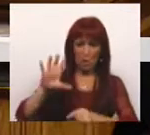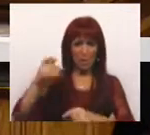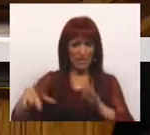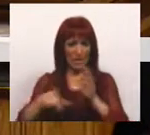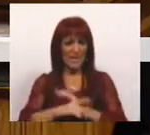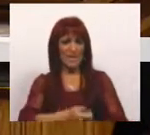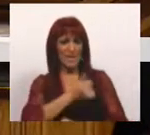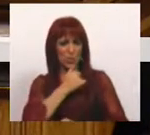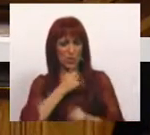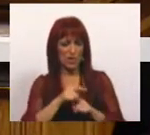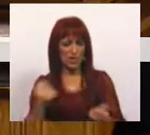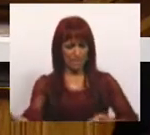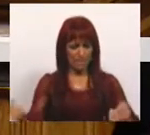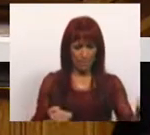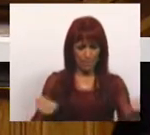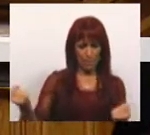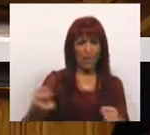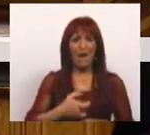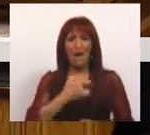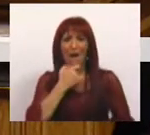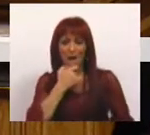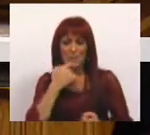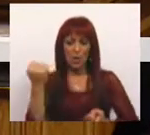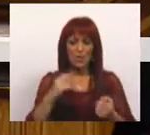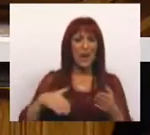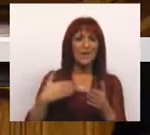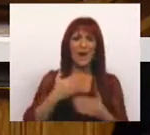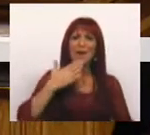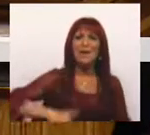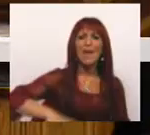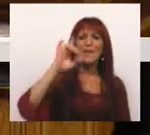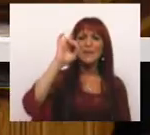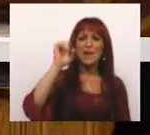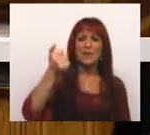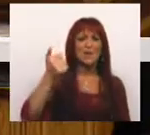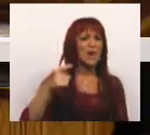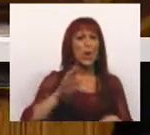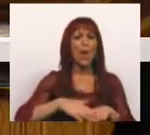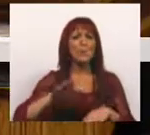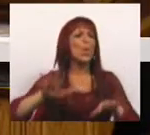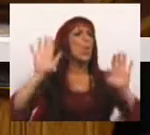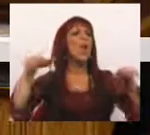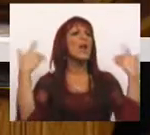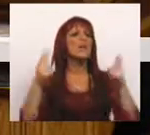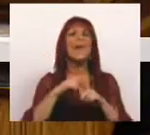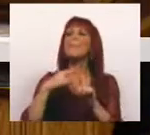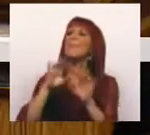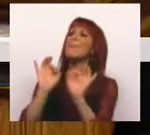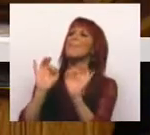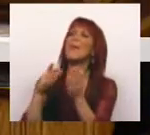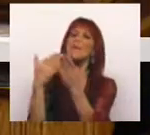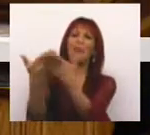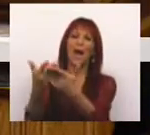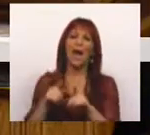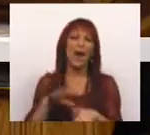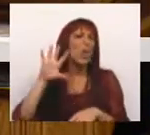lei determinou que estes motoristas só poderiam conduzir até aos 65 anos, não foi por uma qualquer benesse